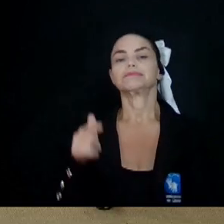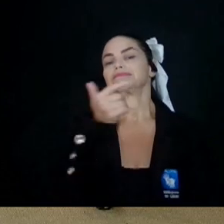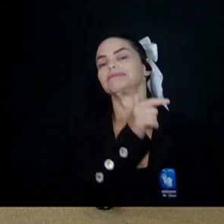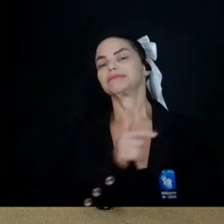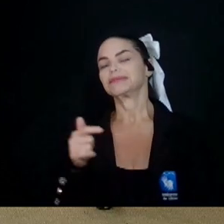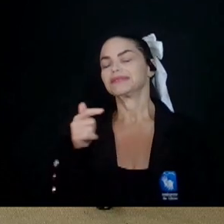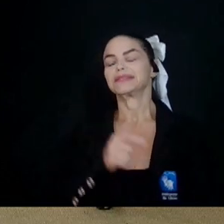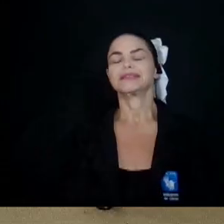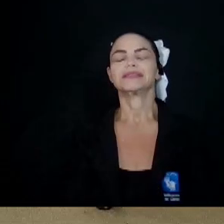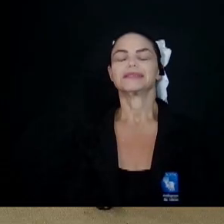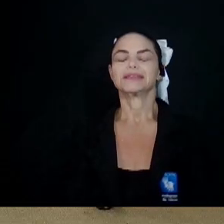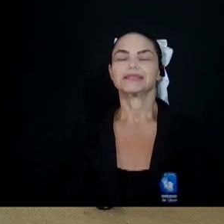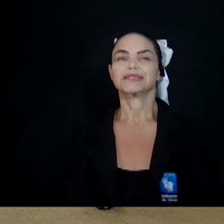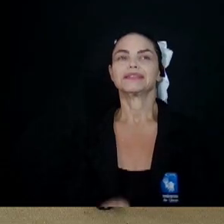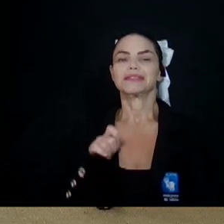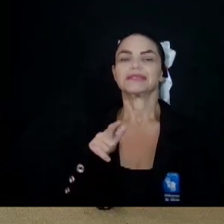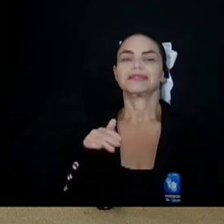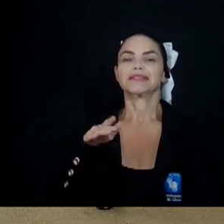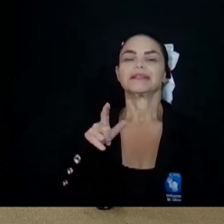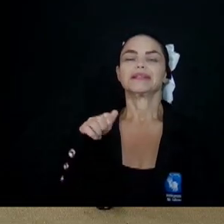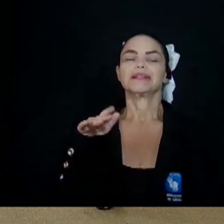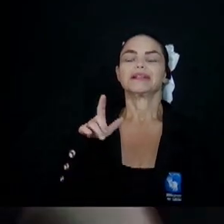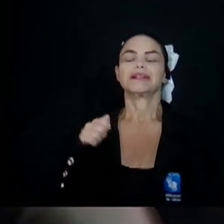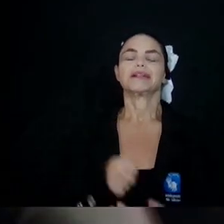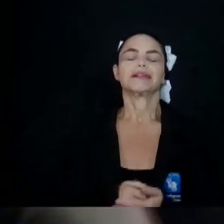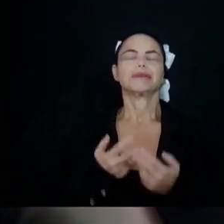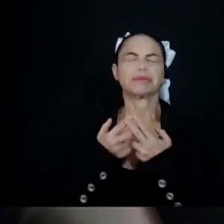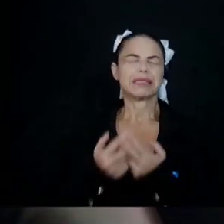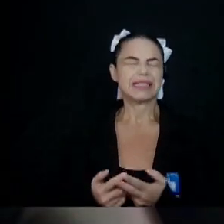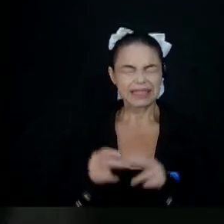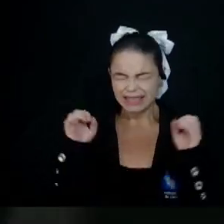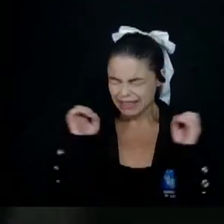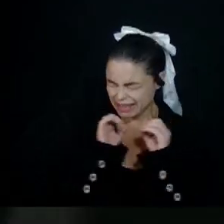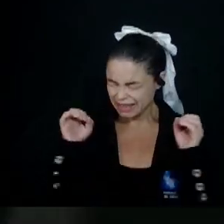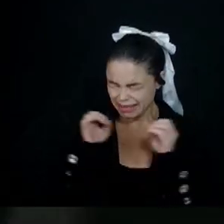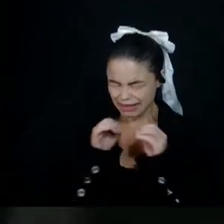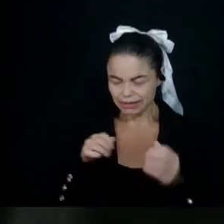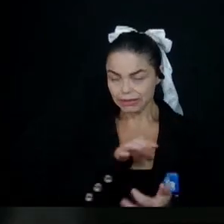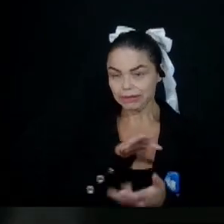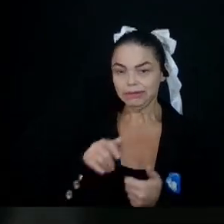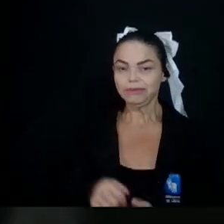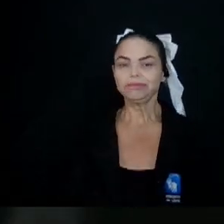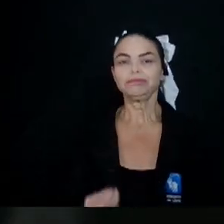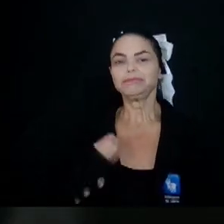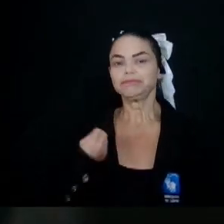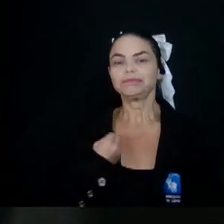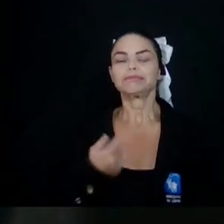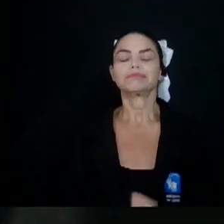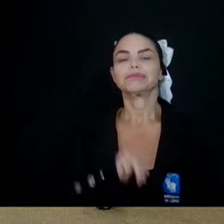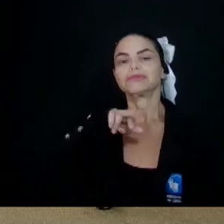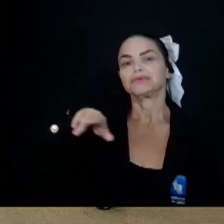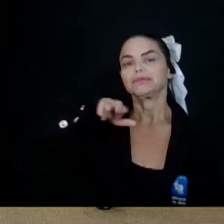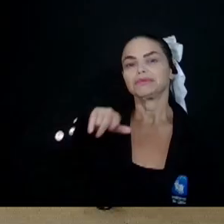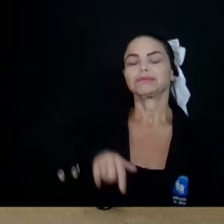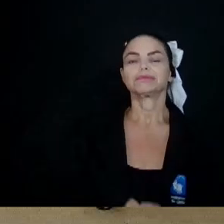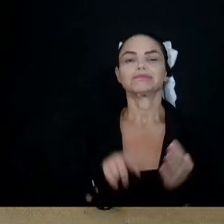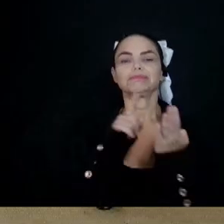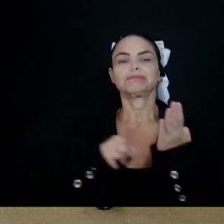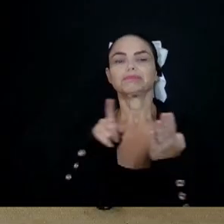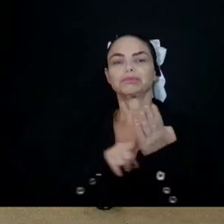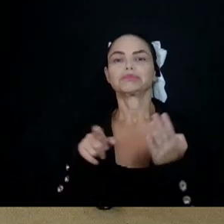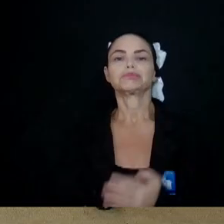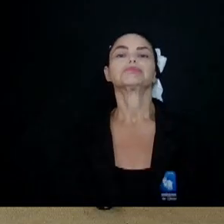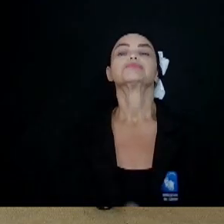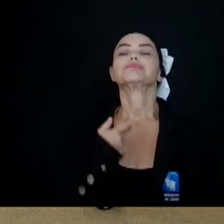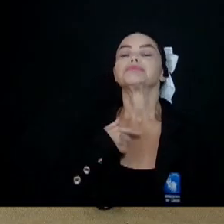Emily? Eles estão impacientes, né? O mundo que a gente vive é diferente do mundo das telas, e aí eles acham que